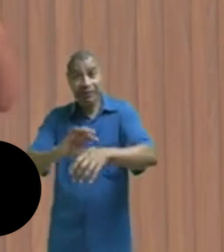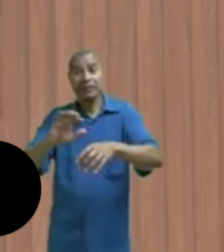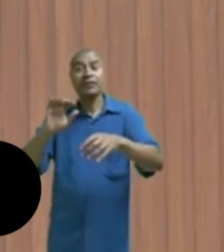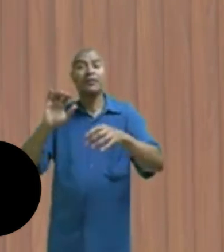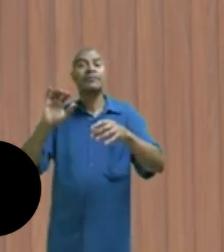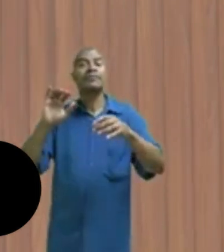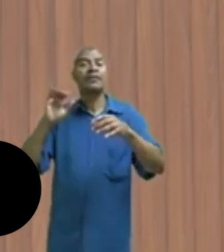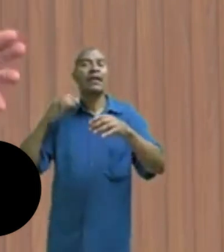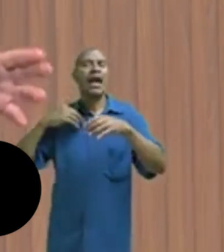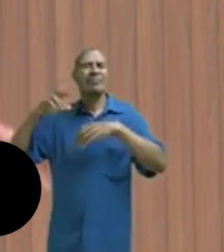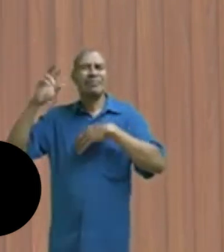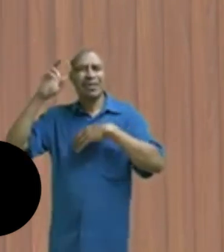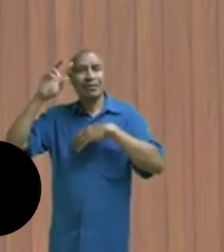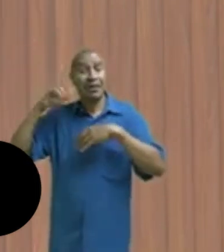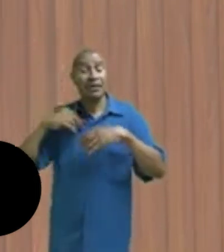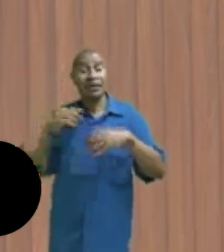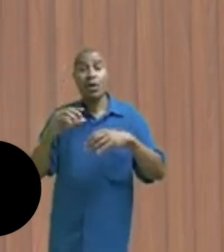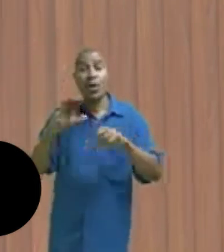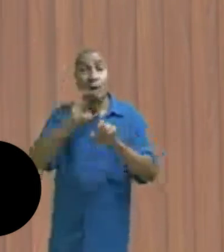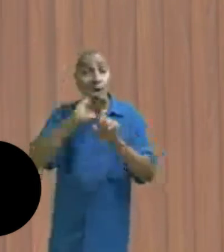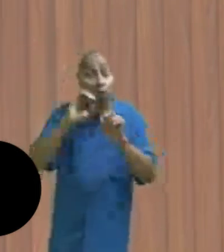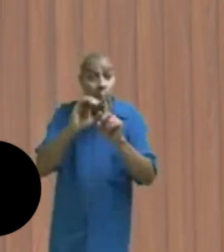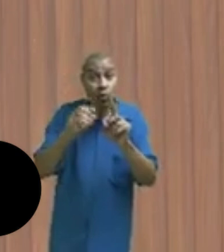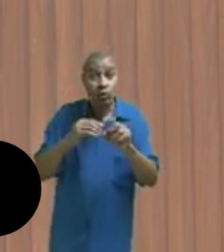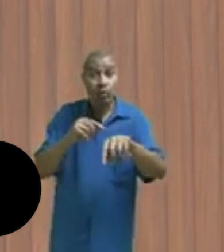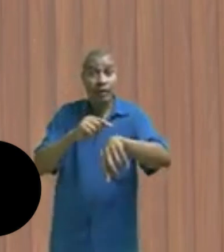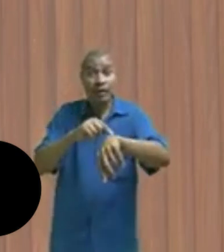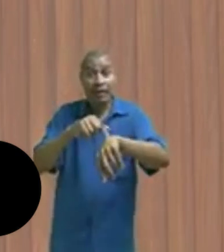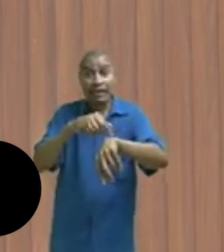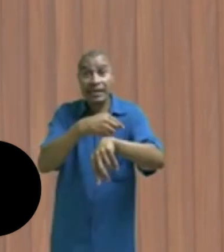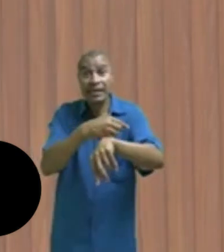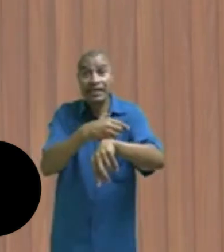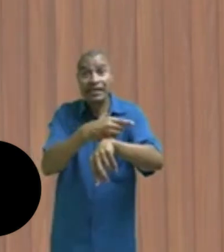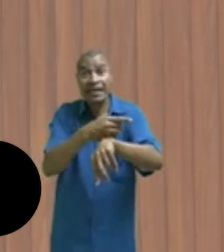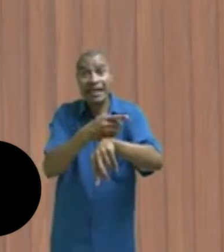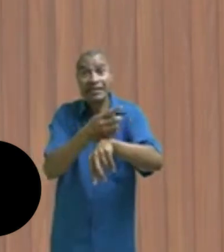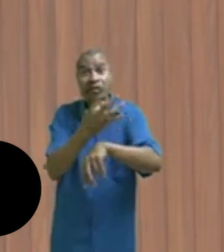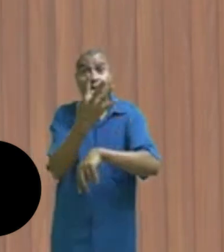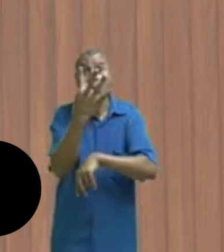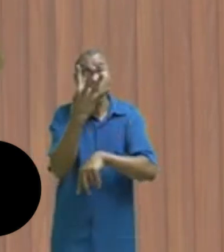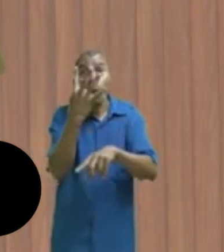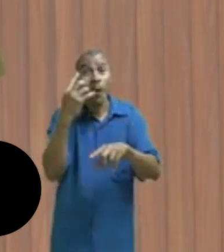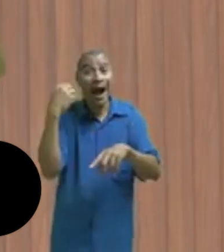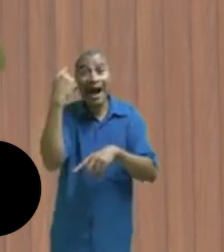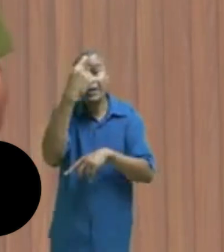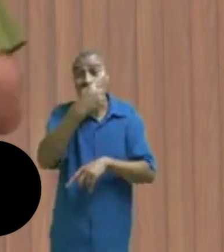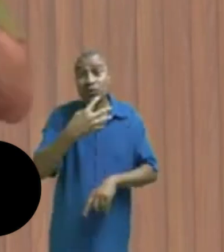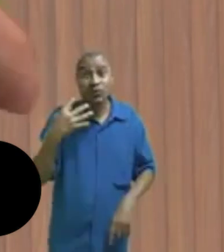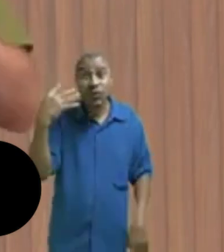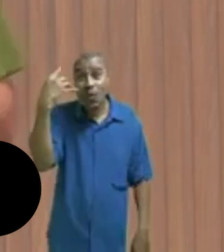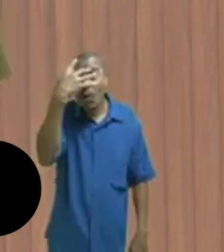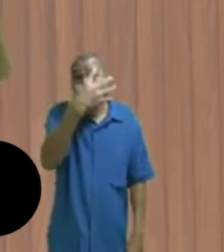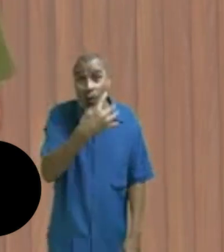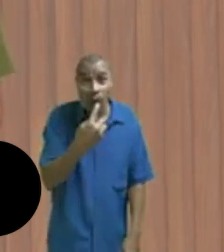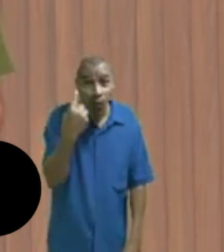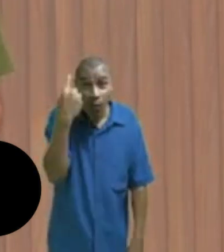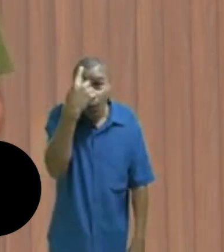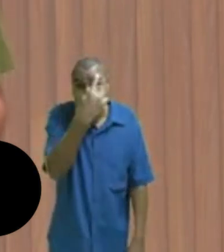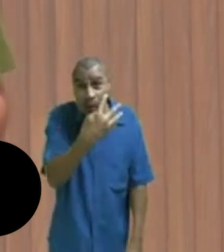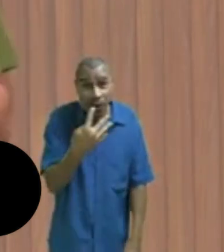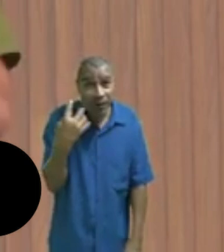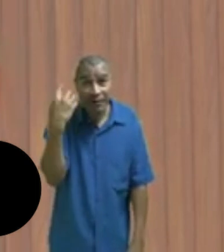me lembro de cultos de 4 horas, com bancos sem encosto, irmãos. Quanto mais dor você